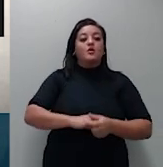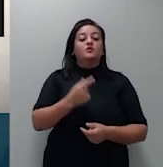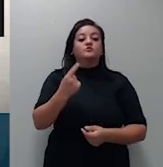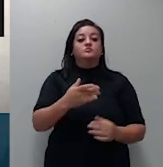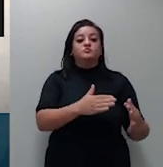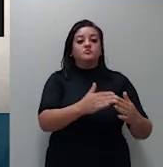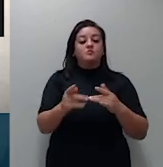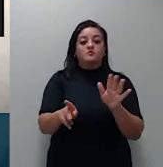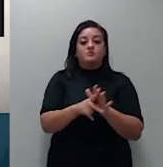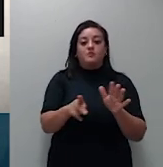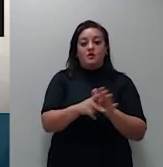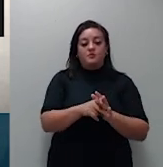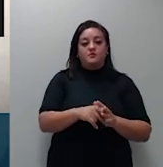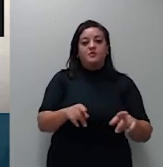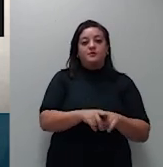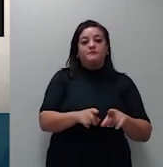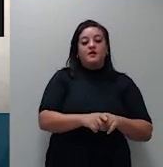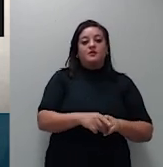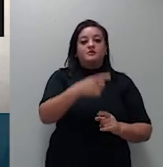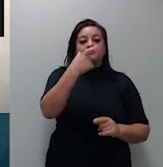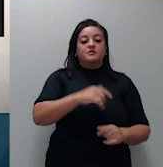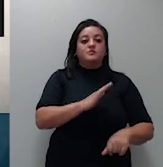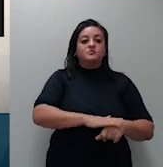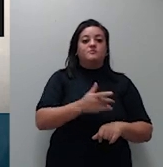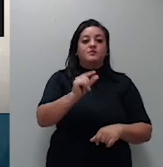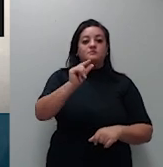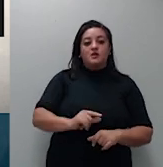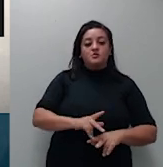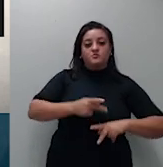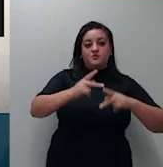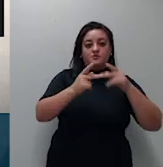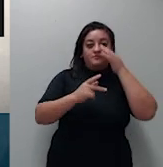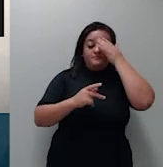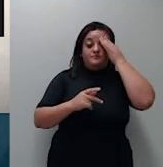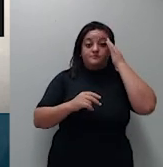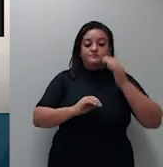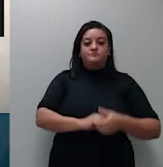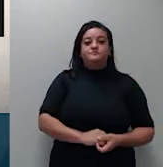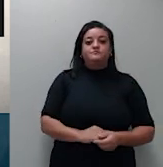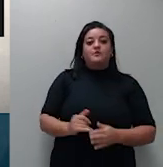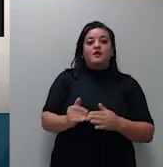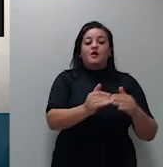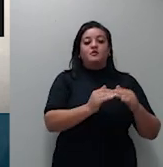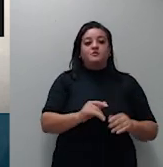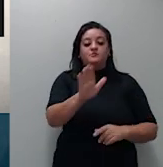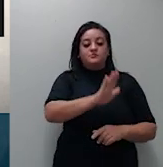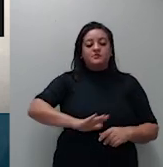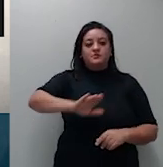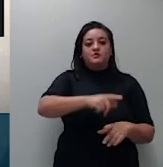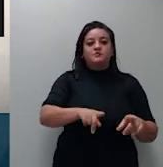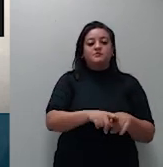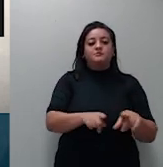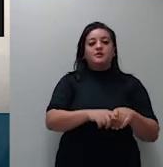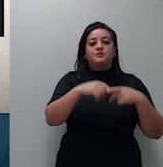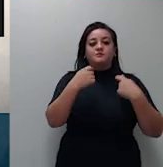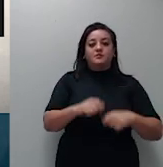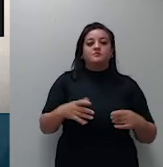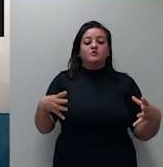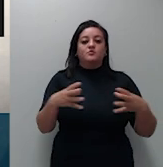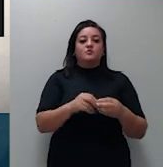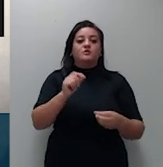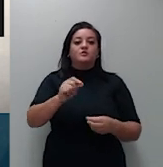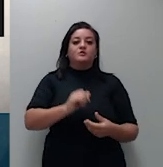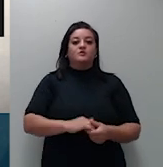mesmo não sendo de mais baixo valor diante desse cenário é possível concluir que o bem de família